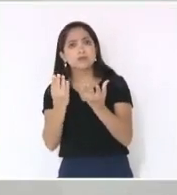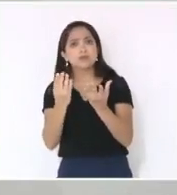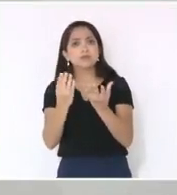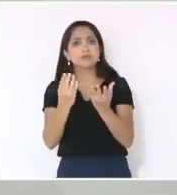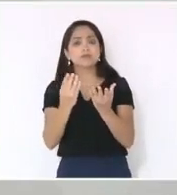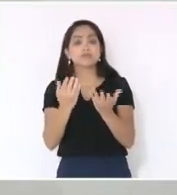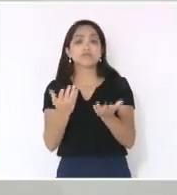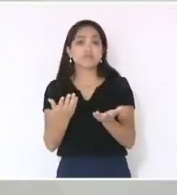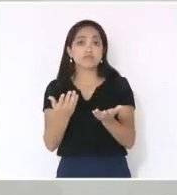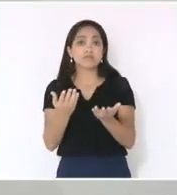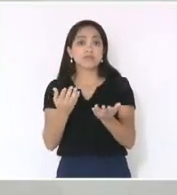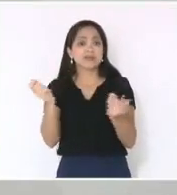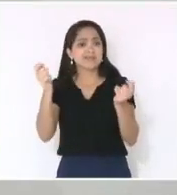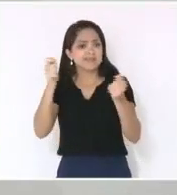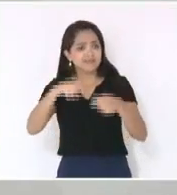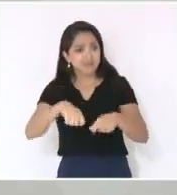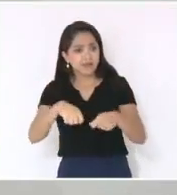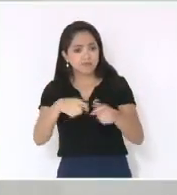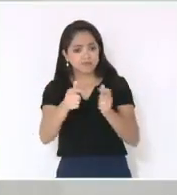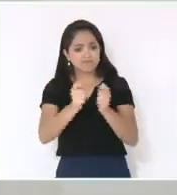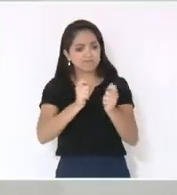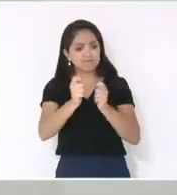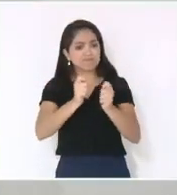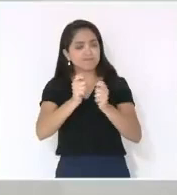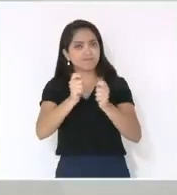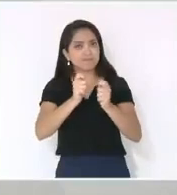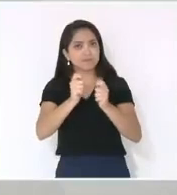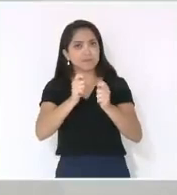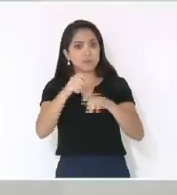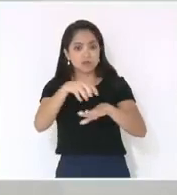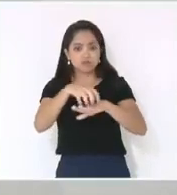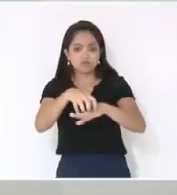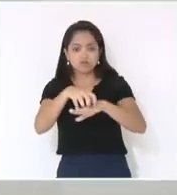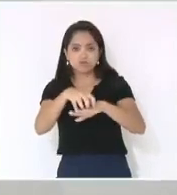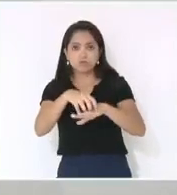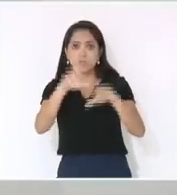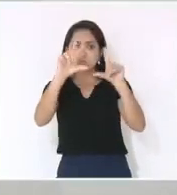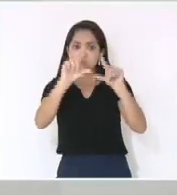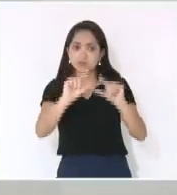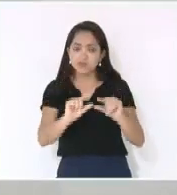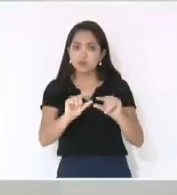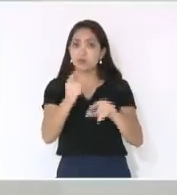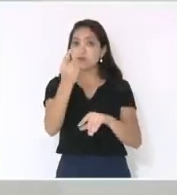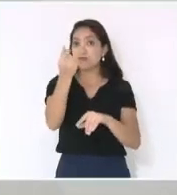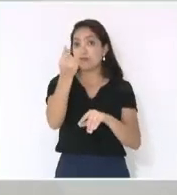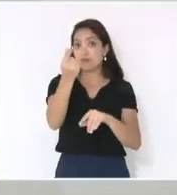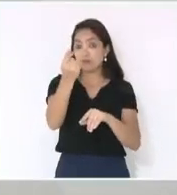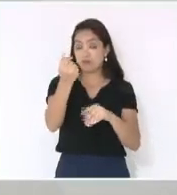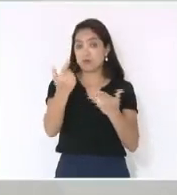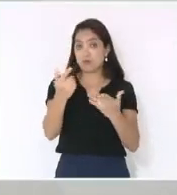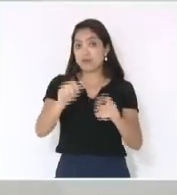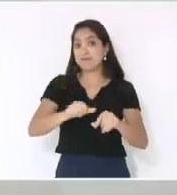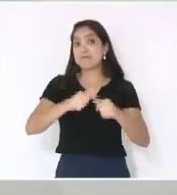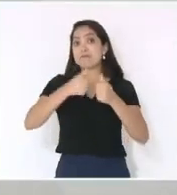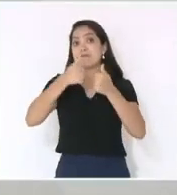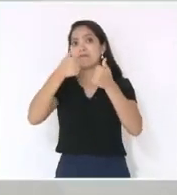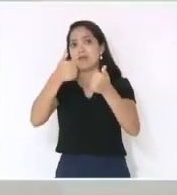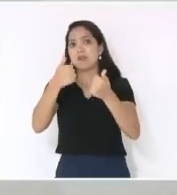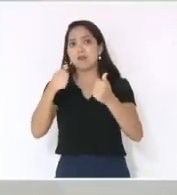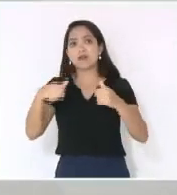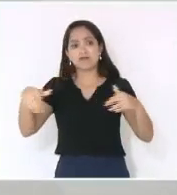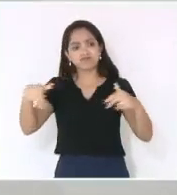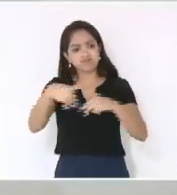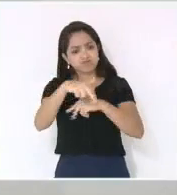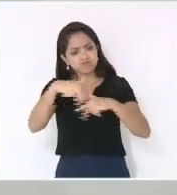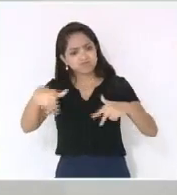Nós iríamos racionar linhas, diminuir o preço da tarifa e melhorar a mobilidade de todos aqueles